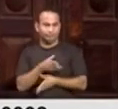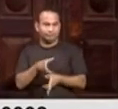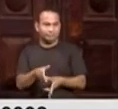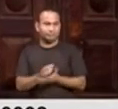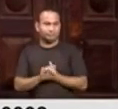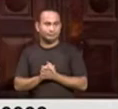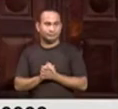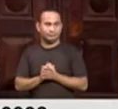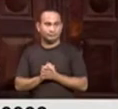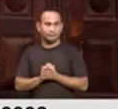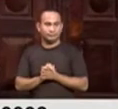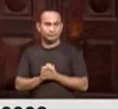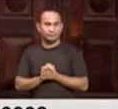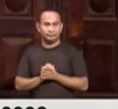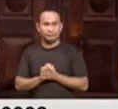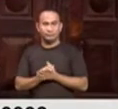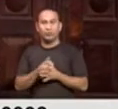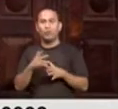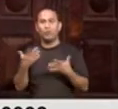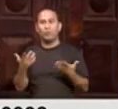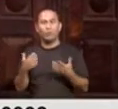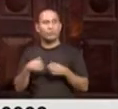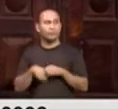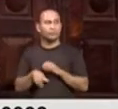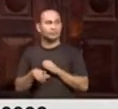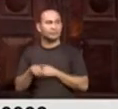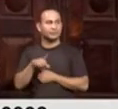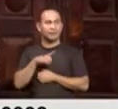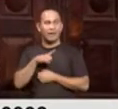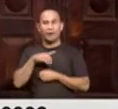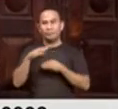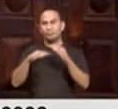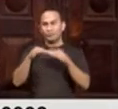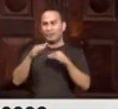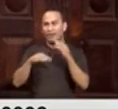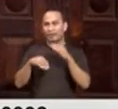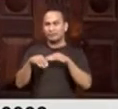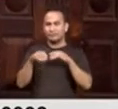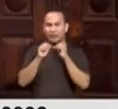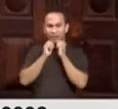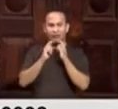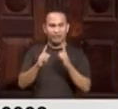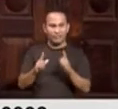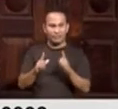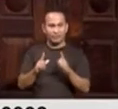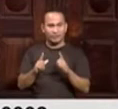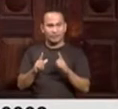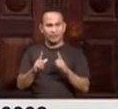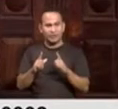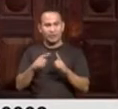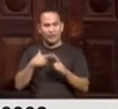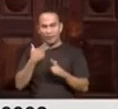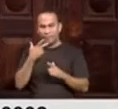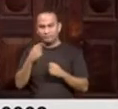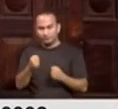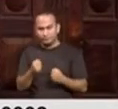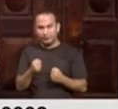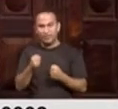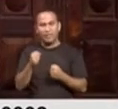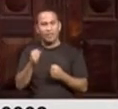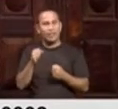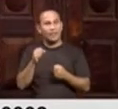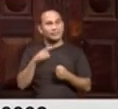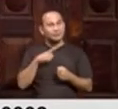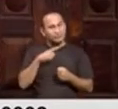Essas galerias vazias, ou pelo menos cheias apenas com funcionários da casa, é um reflexo da crise da democracia que a gente está